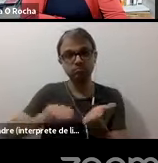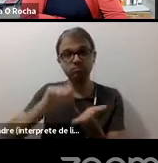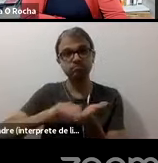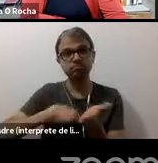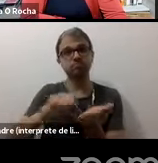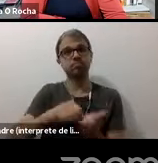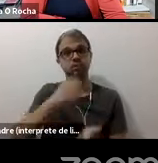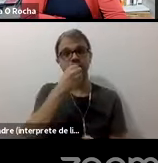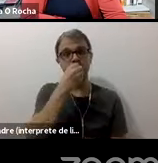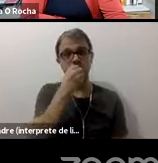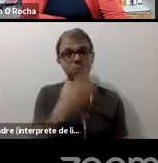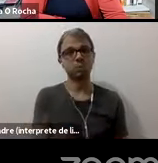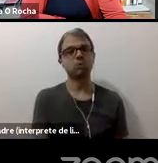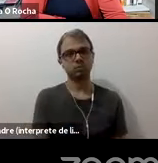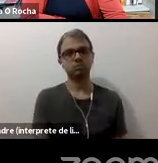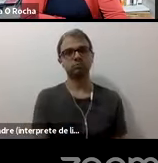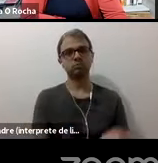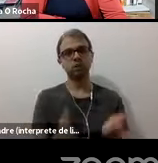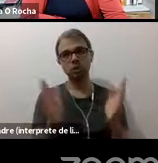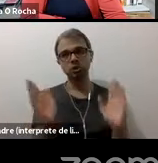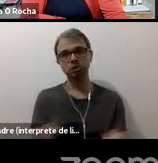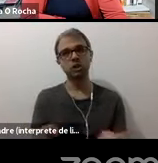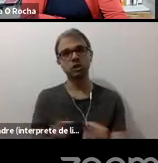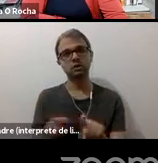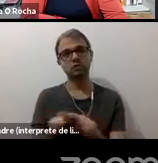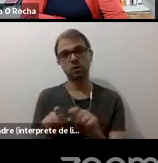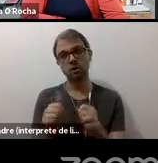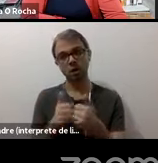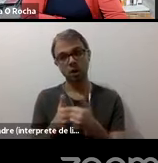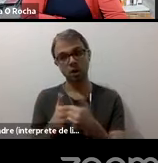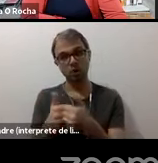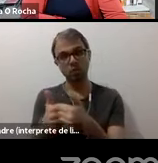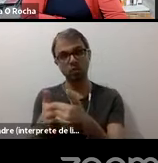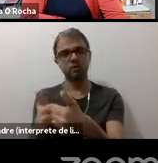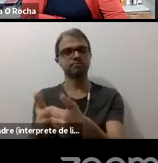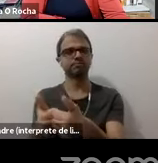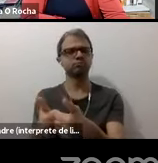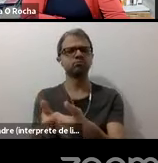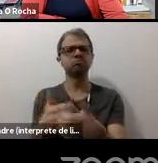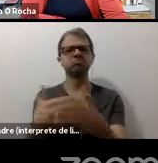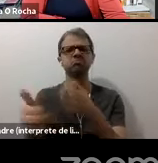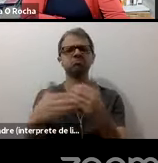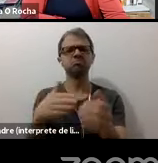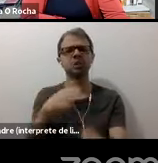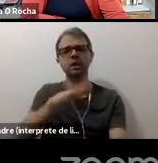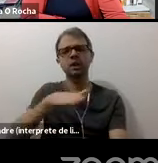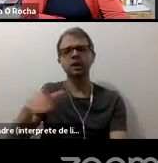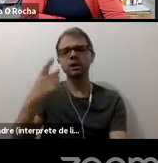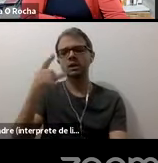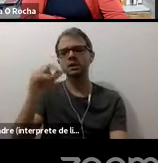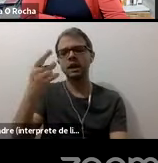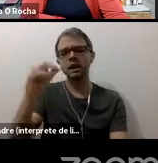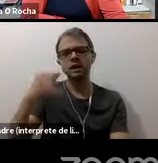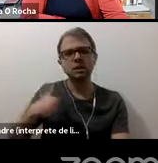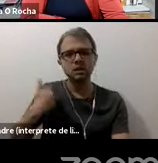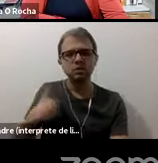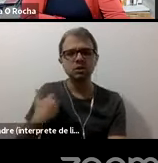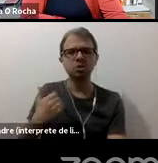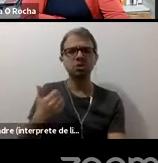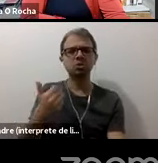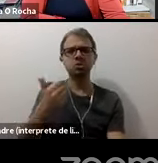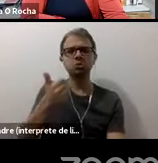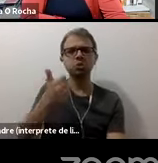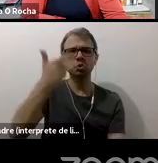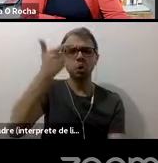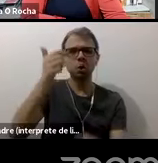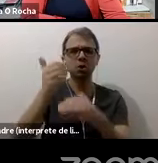vai acompanhando, é preciso acompanhar, mesmo as crianças de 10 anos, que são maiores, de 12, acompanhar faz toda a